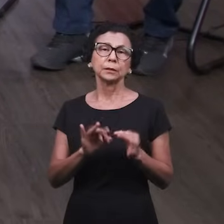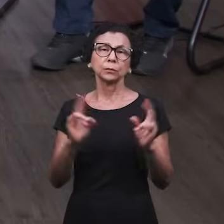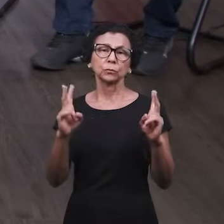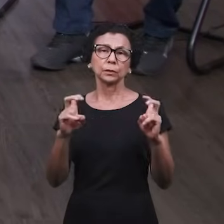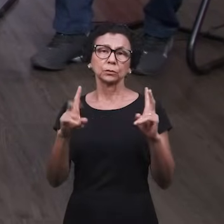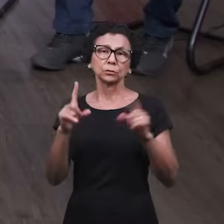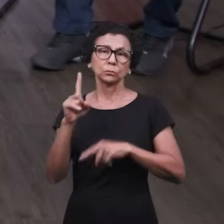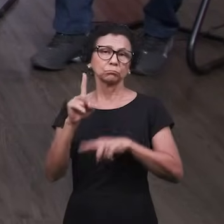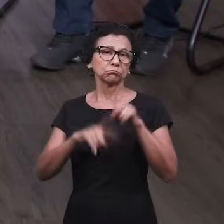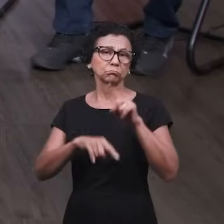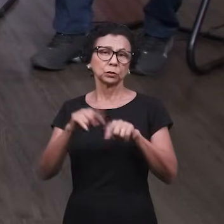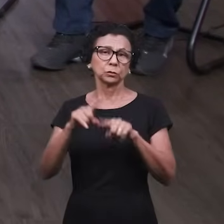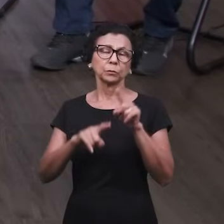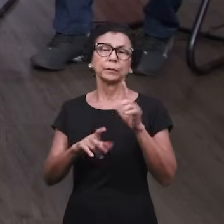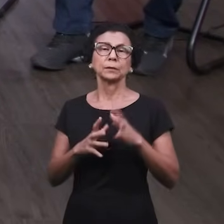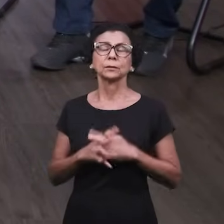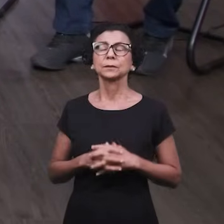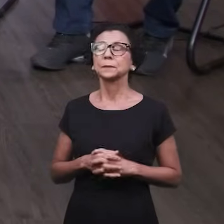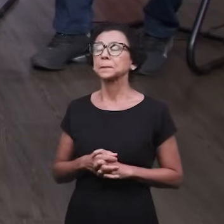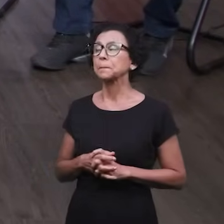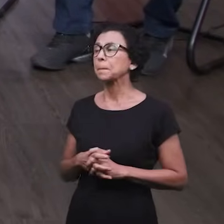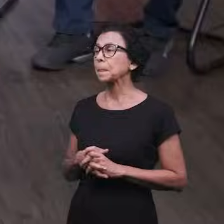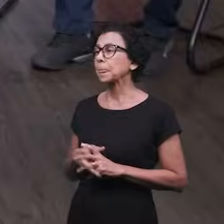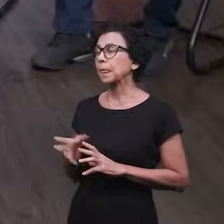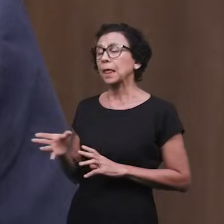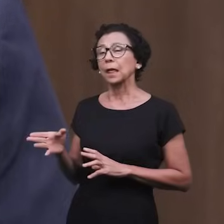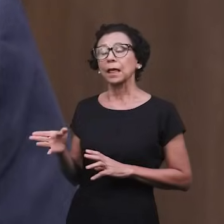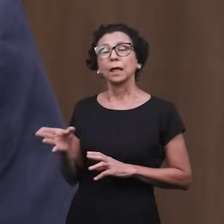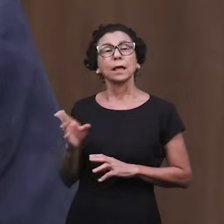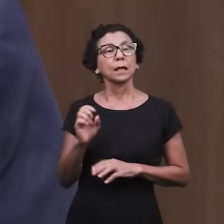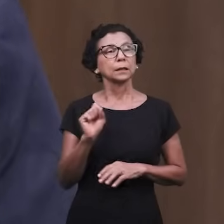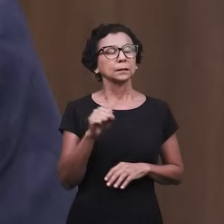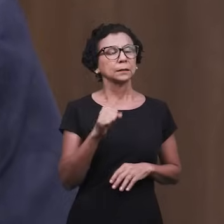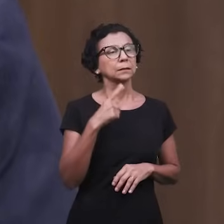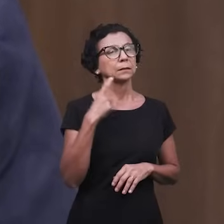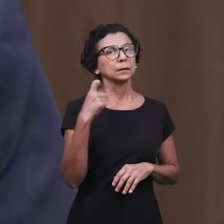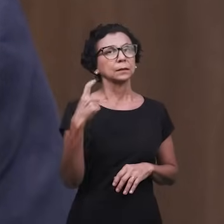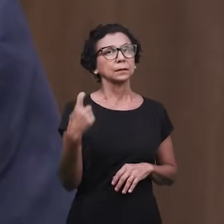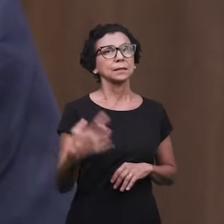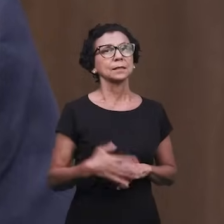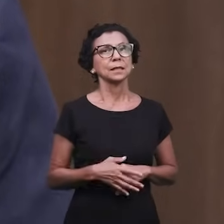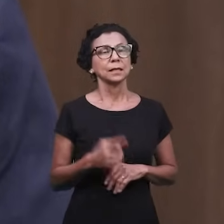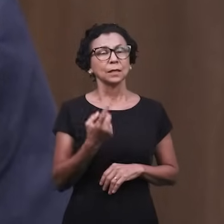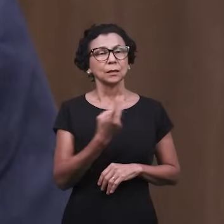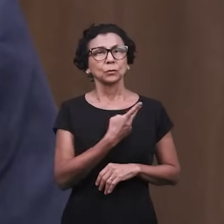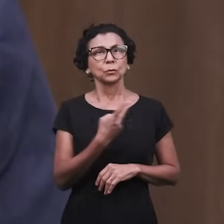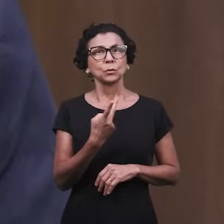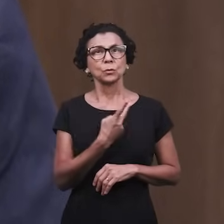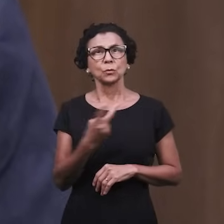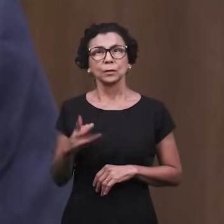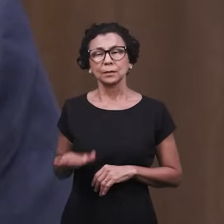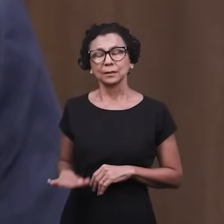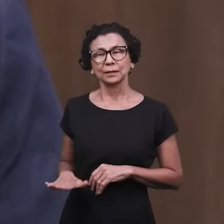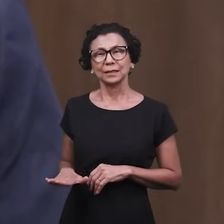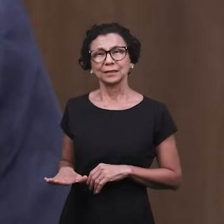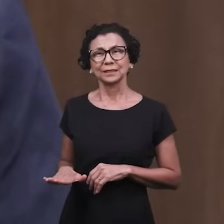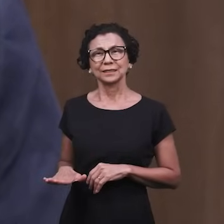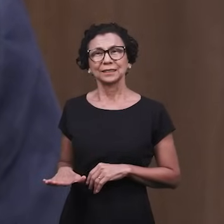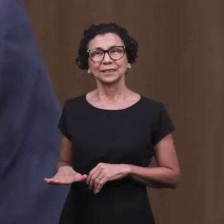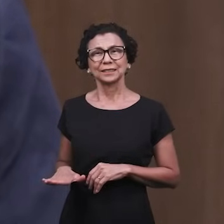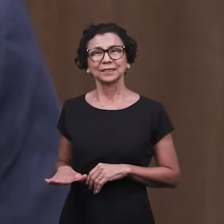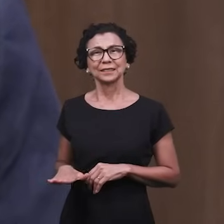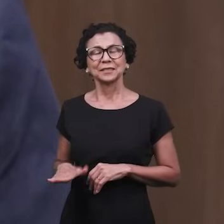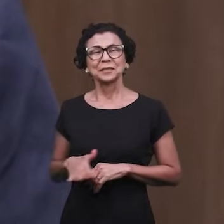vem acontecendo na obra, né? Sim, é interessante que eles começaram bem crianças, né, dos instrumentos. E